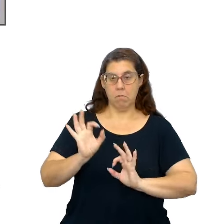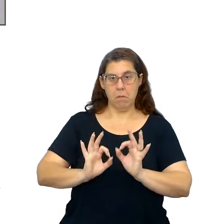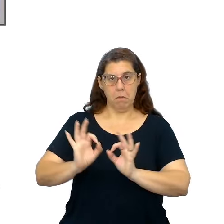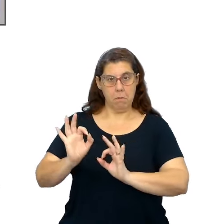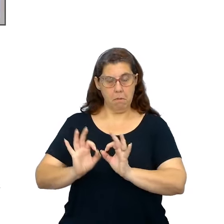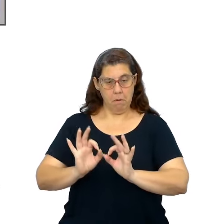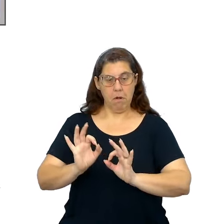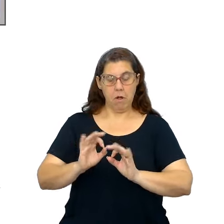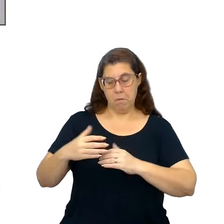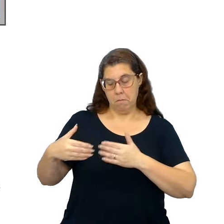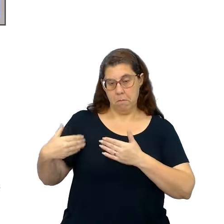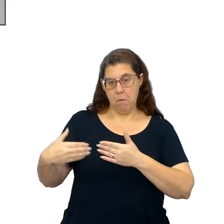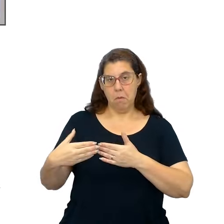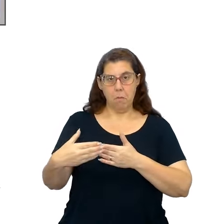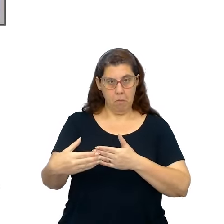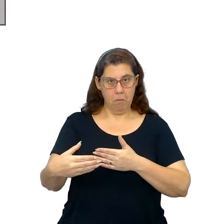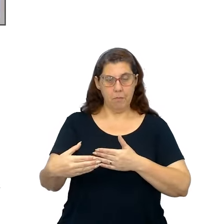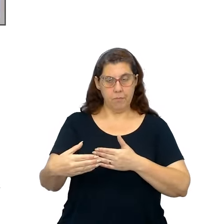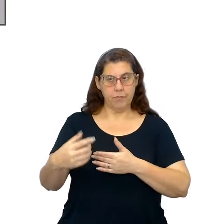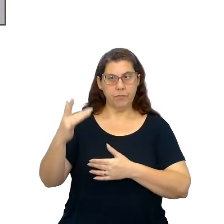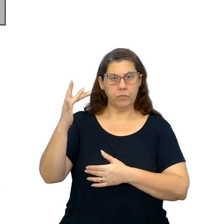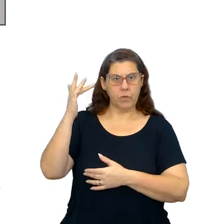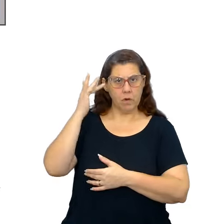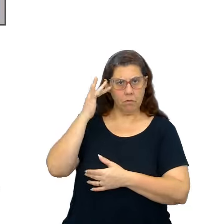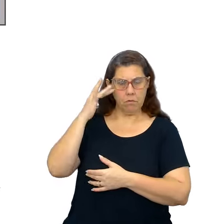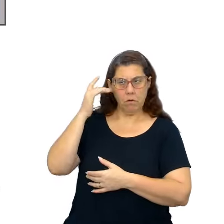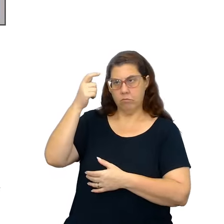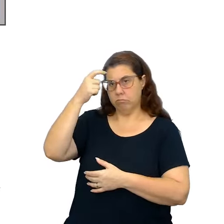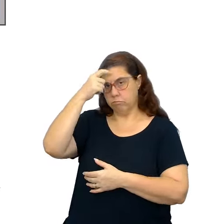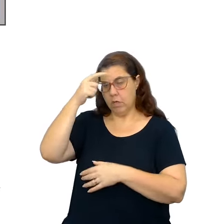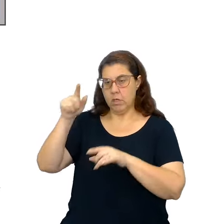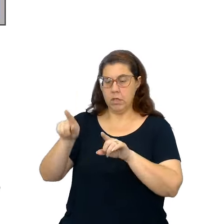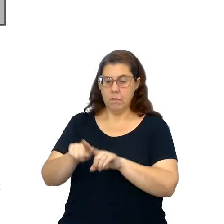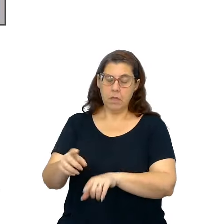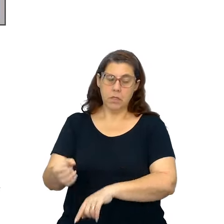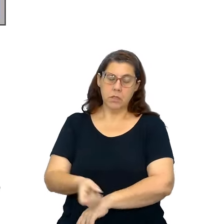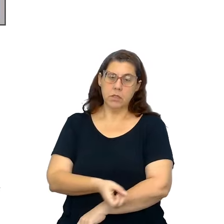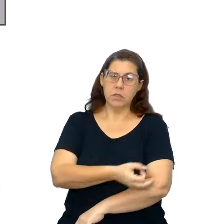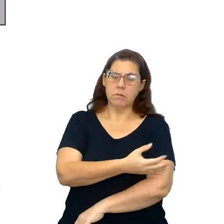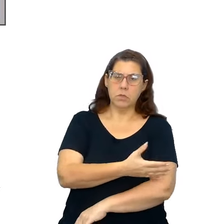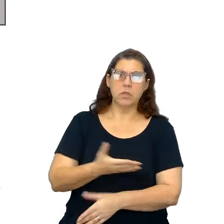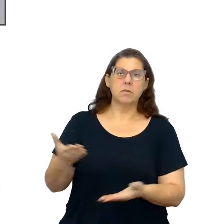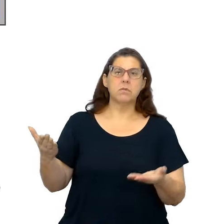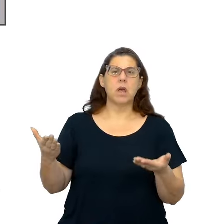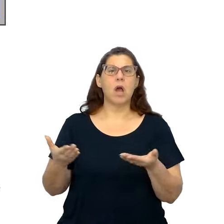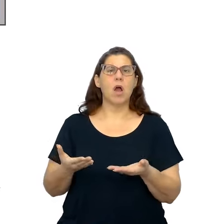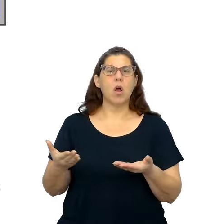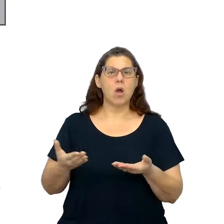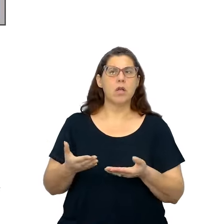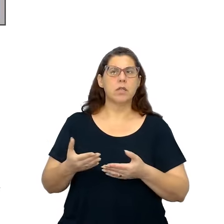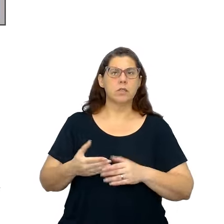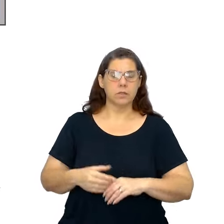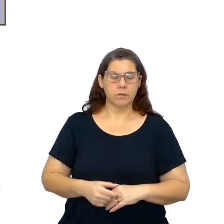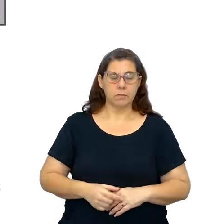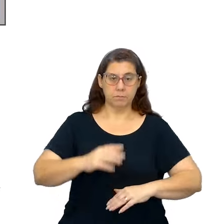né, no processo de construção do raciocínio e das emoções, a gente tem um processo de